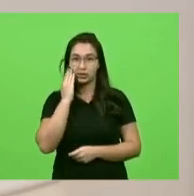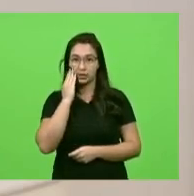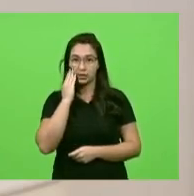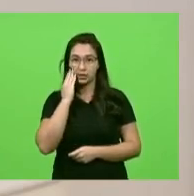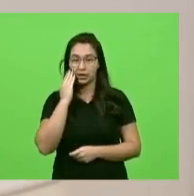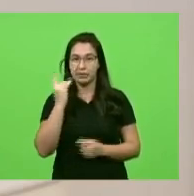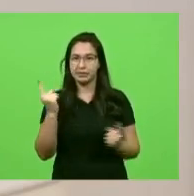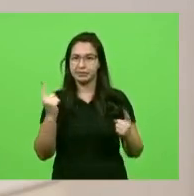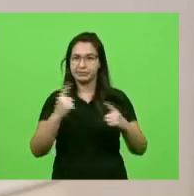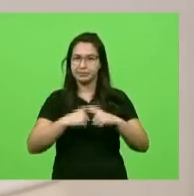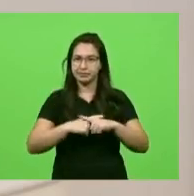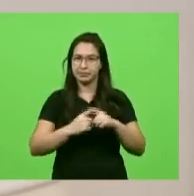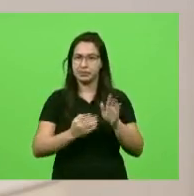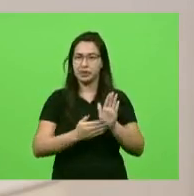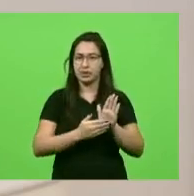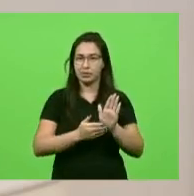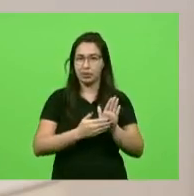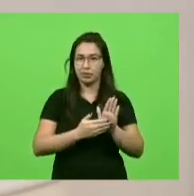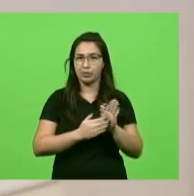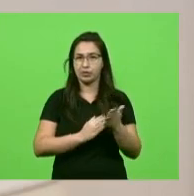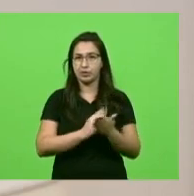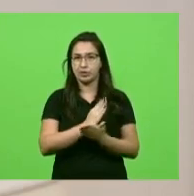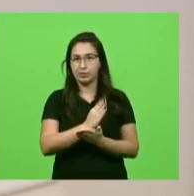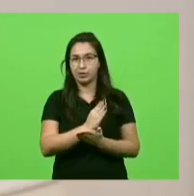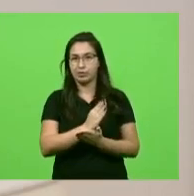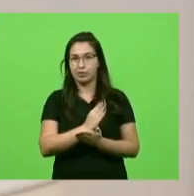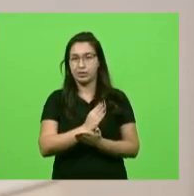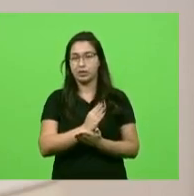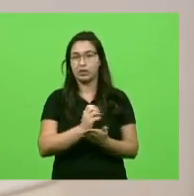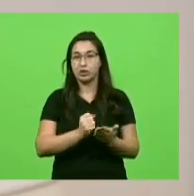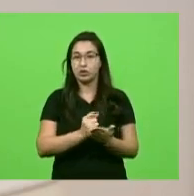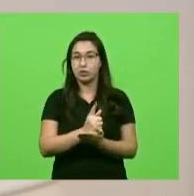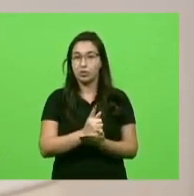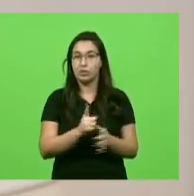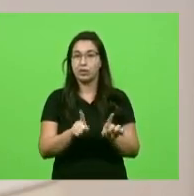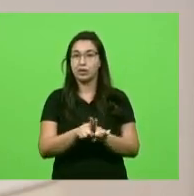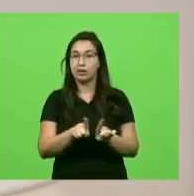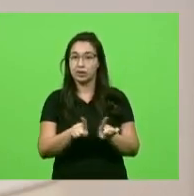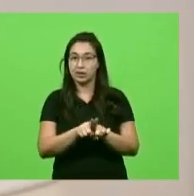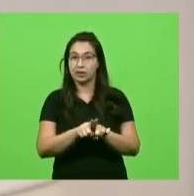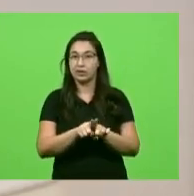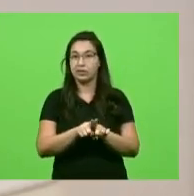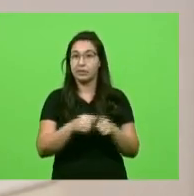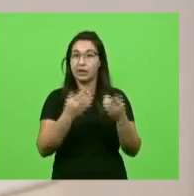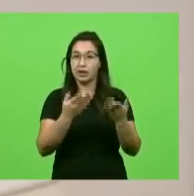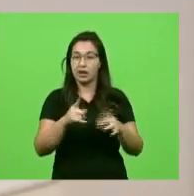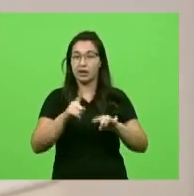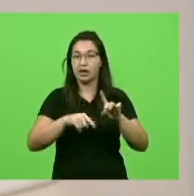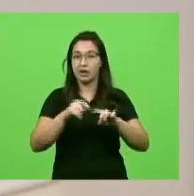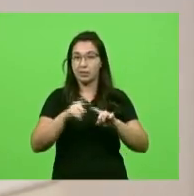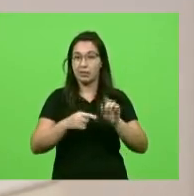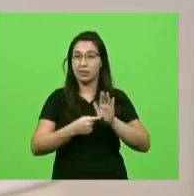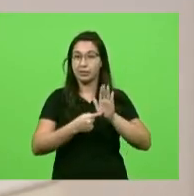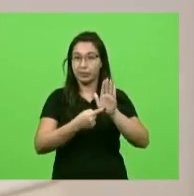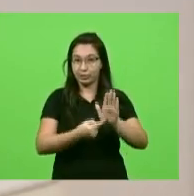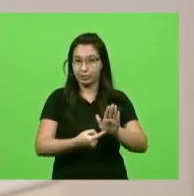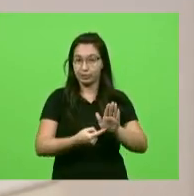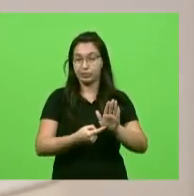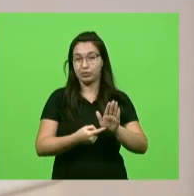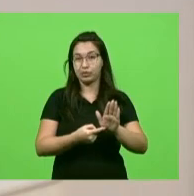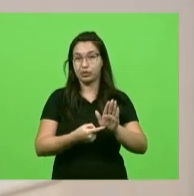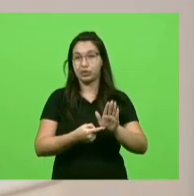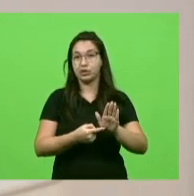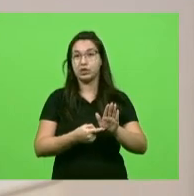divergência entre a proposta aprovada para aquisição e a configuração do equipamento apresentado no invoice, emitido